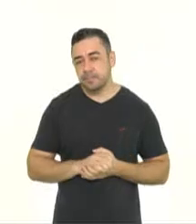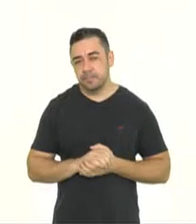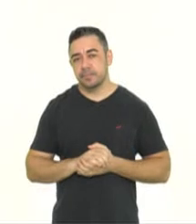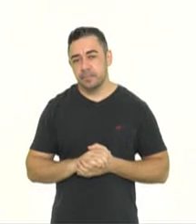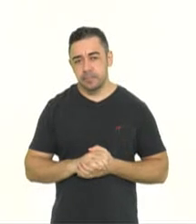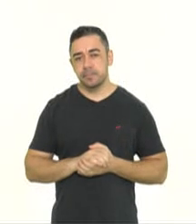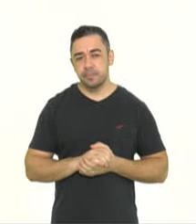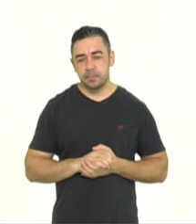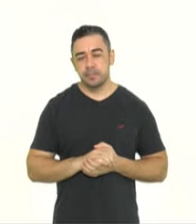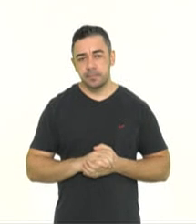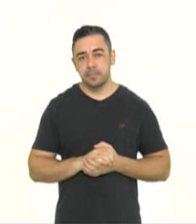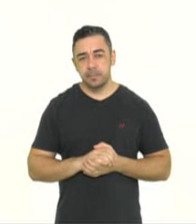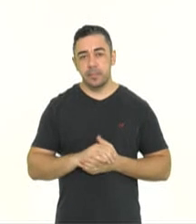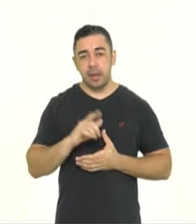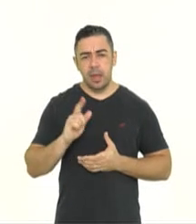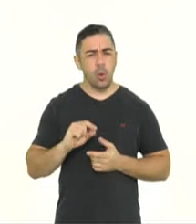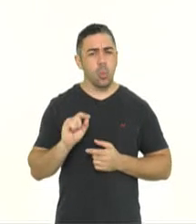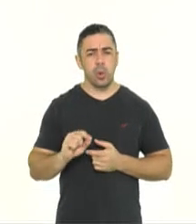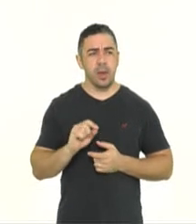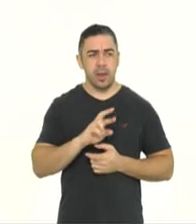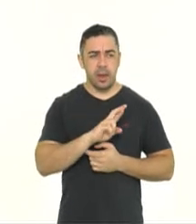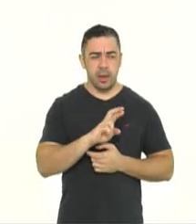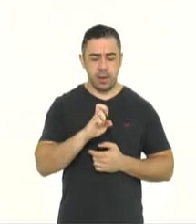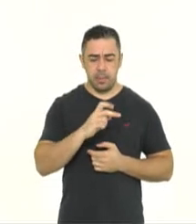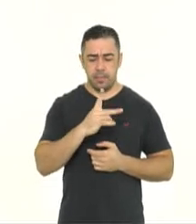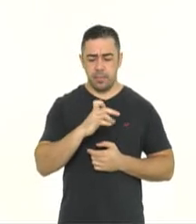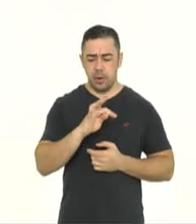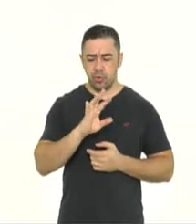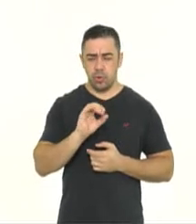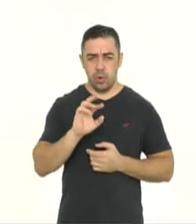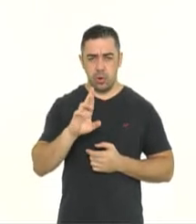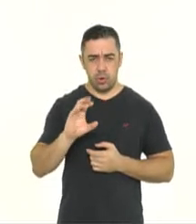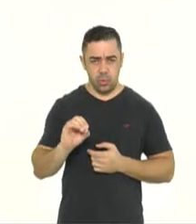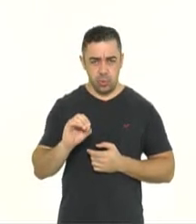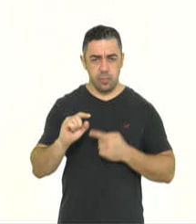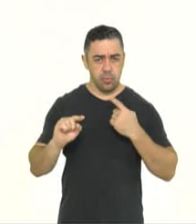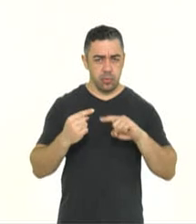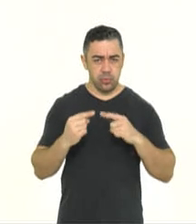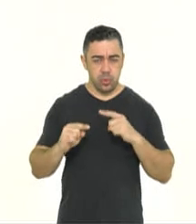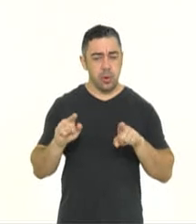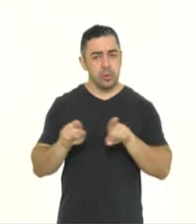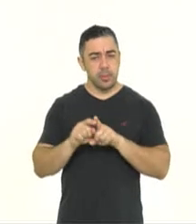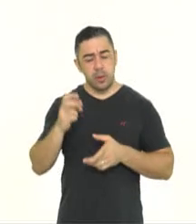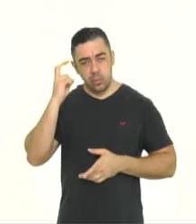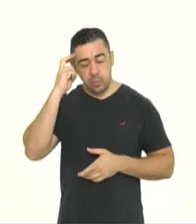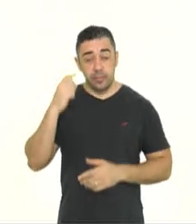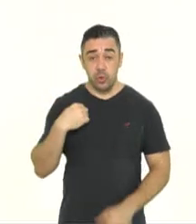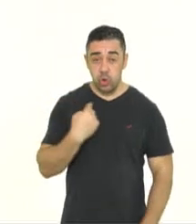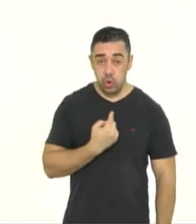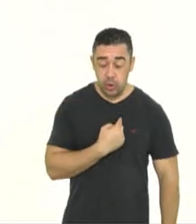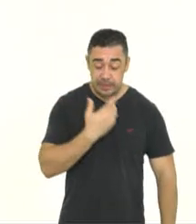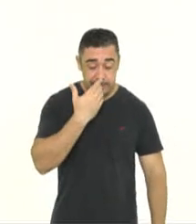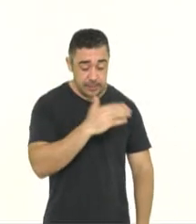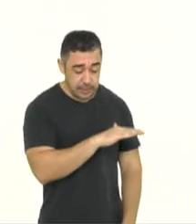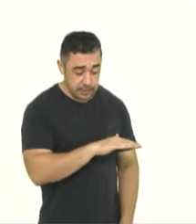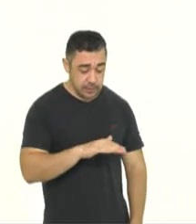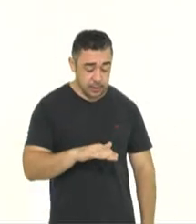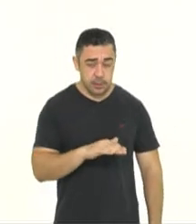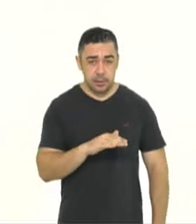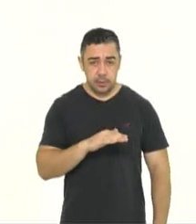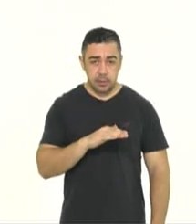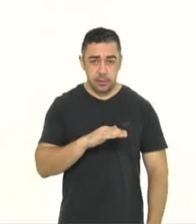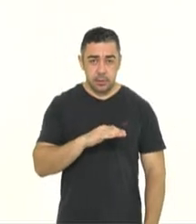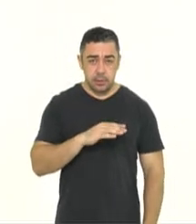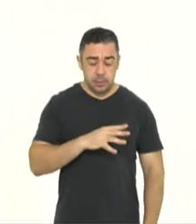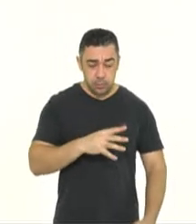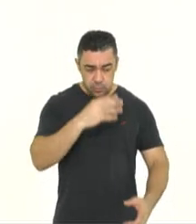Olha lá, repertório musical e cultural. Desde pequenos, vamos acumulando um conjunto